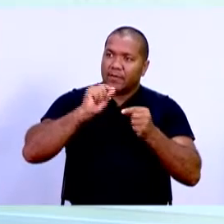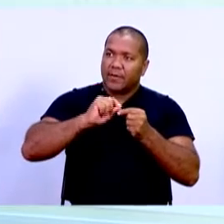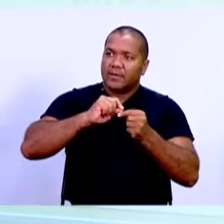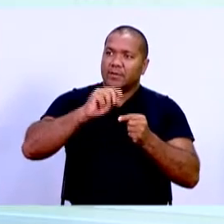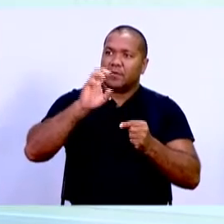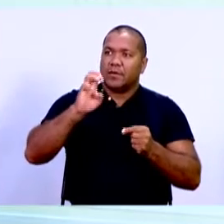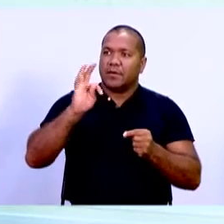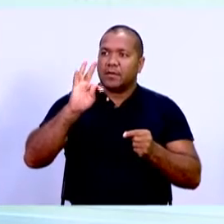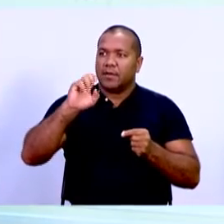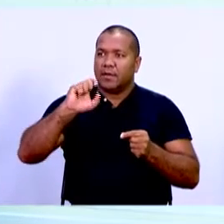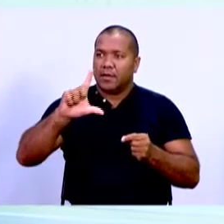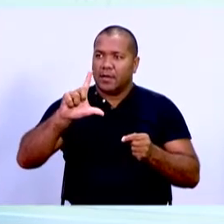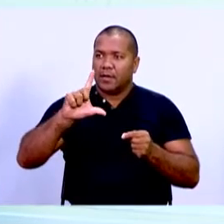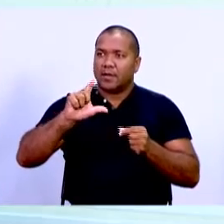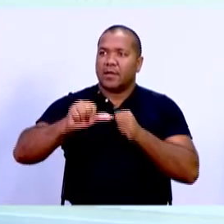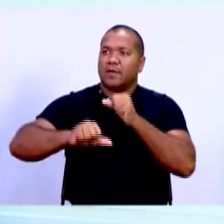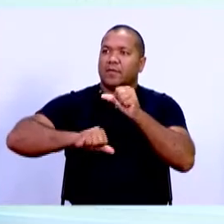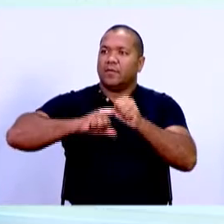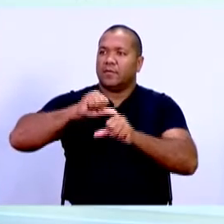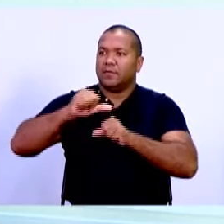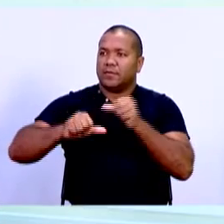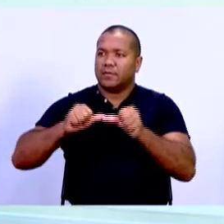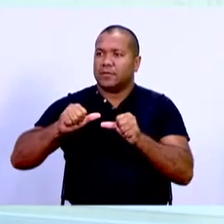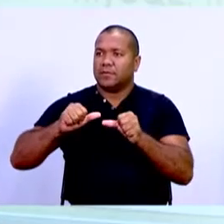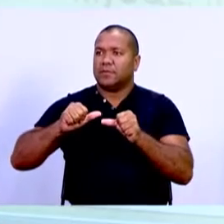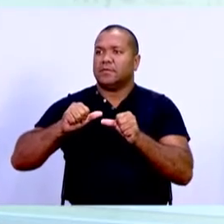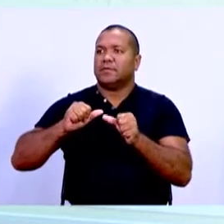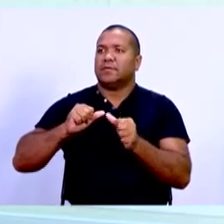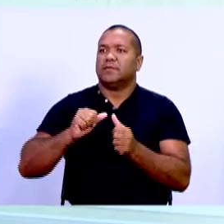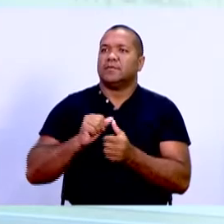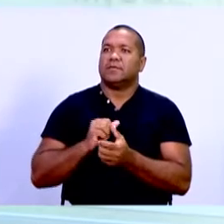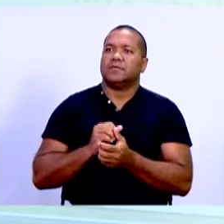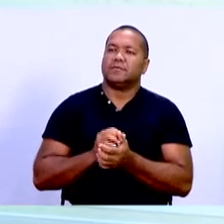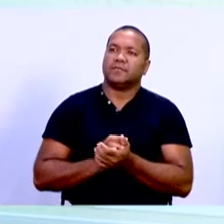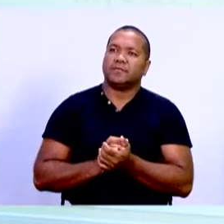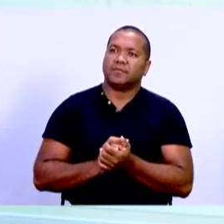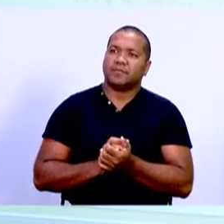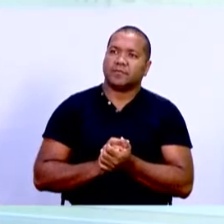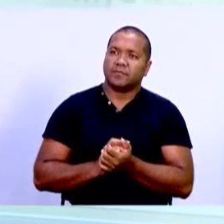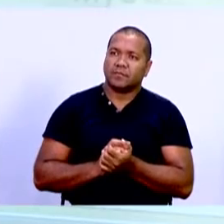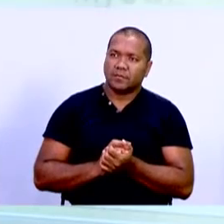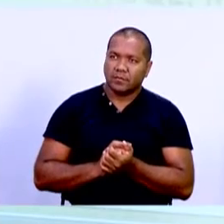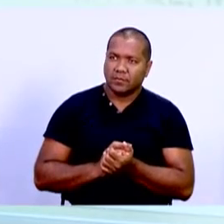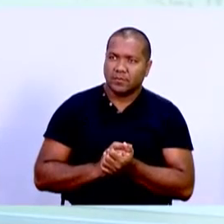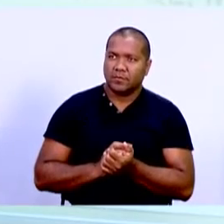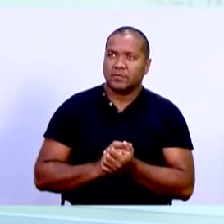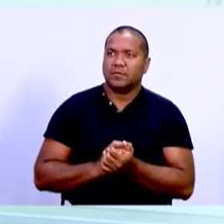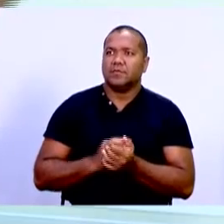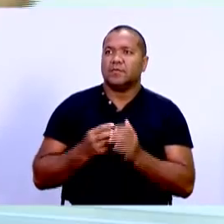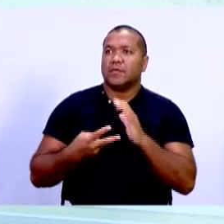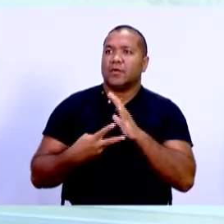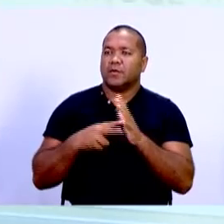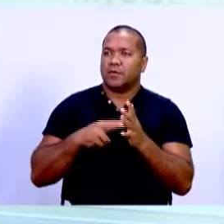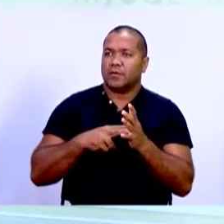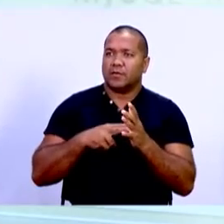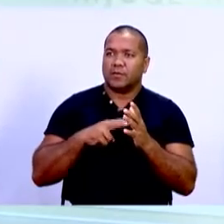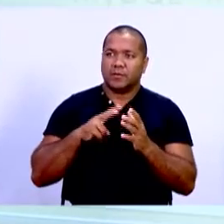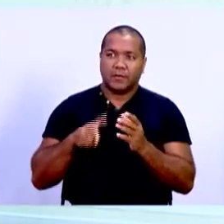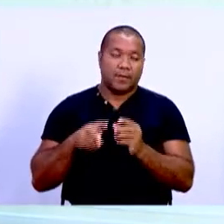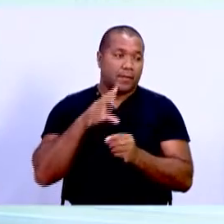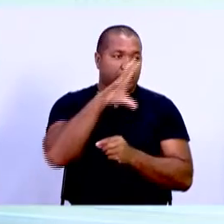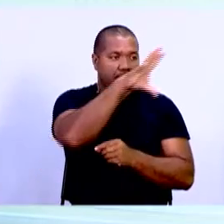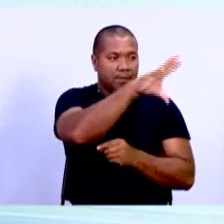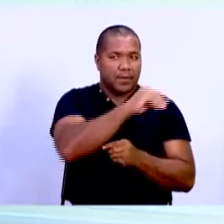é a extração, transformação e carga, né, que está no inglês, Extraction, Transformation e Loading. Ou seja, você extrai o dado de algum